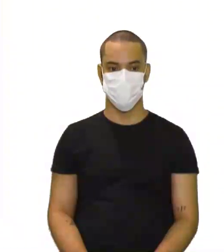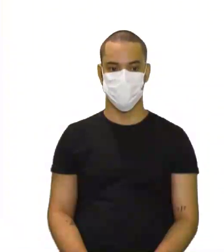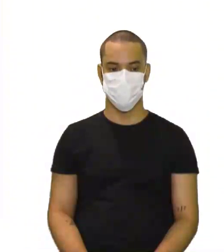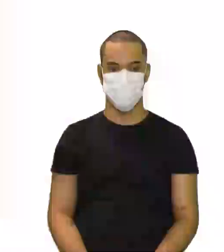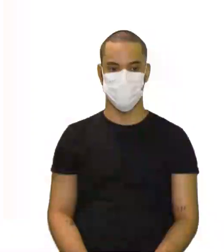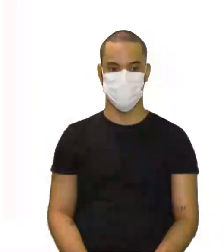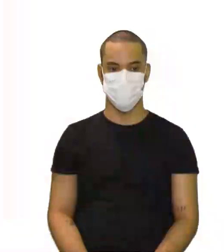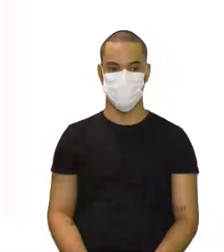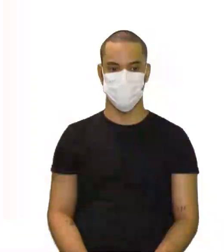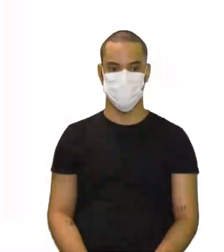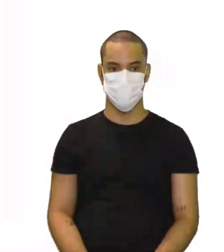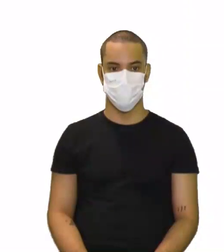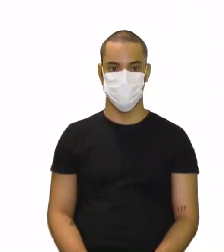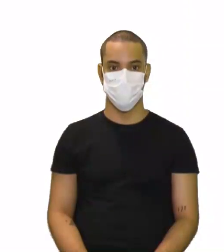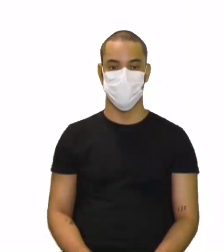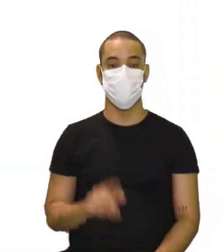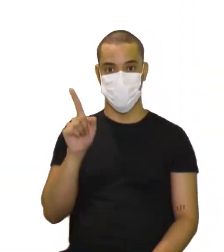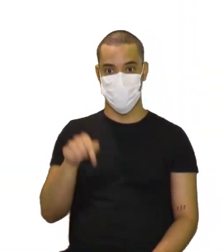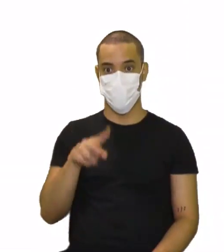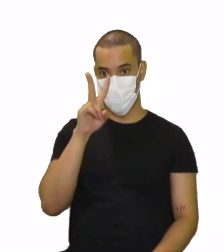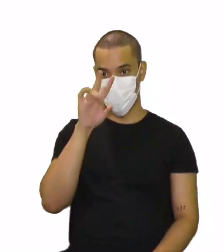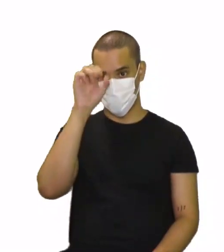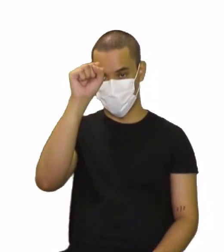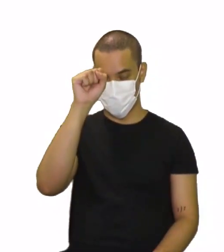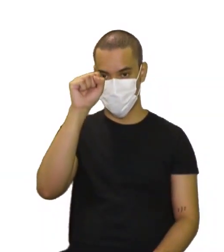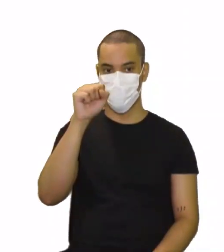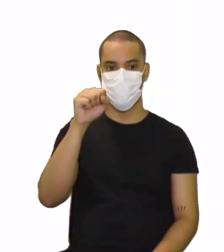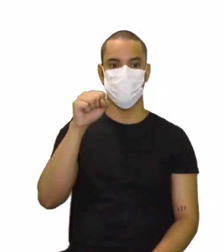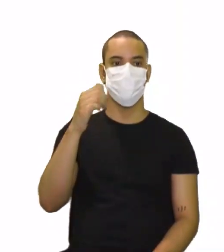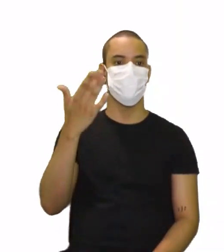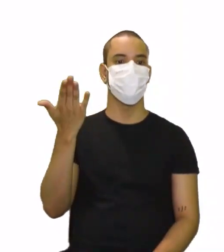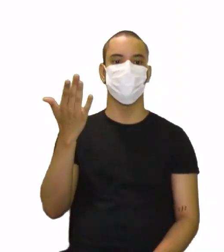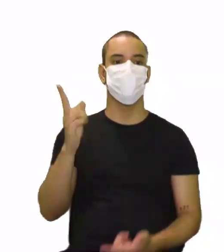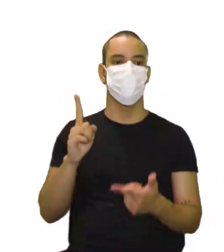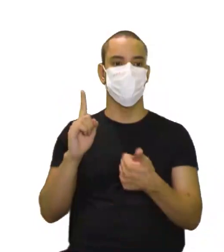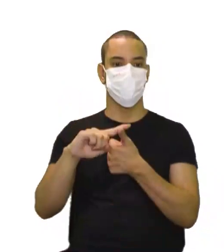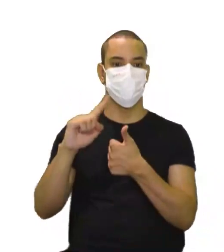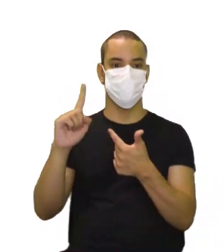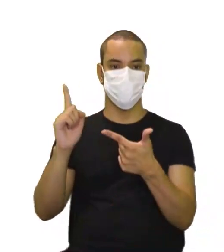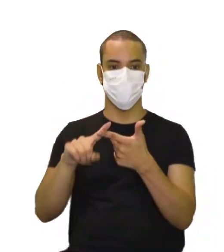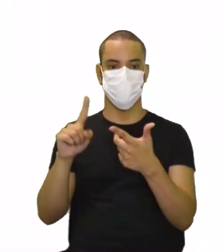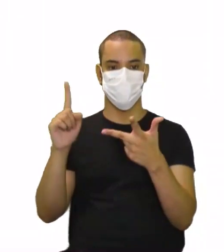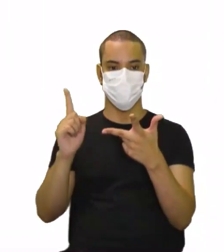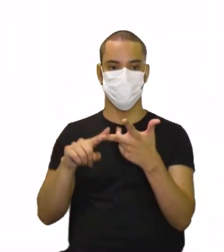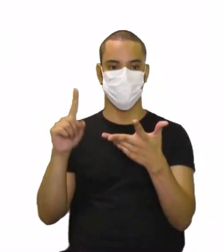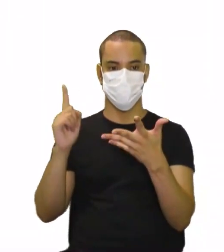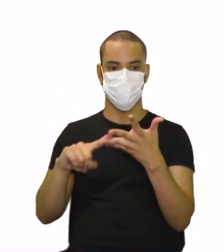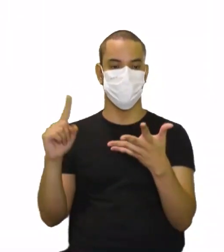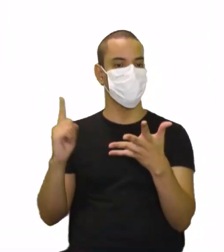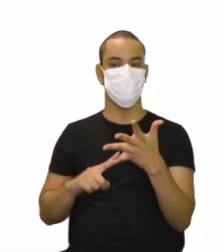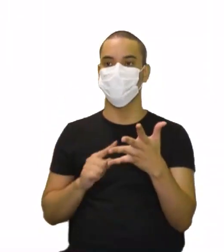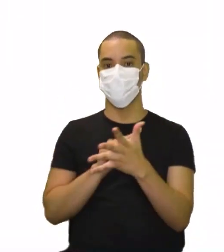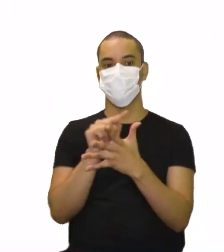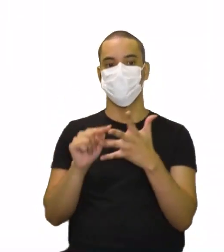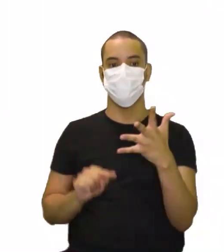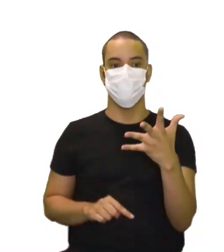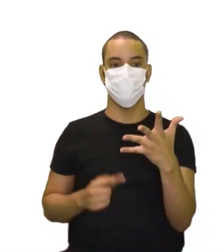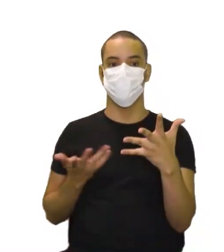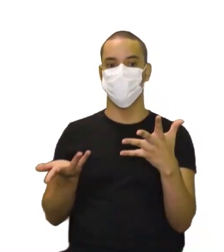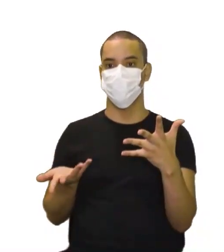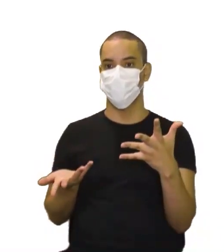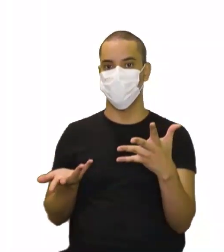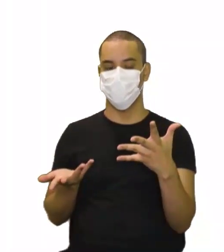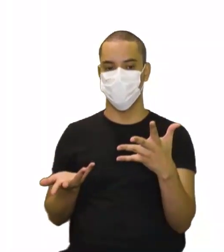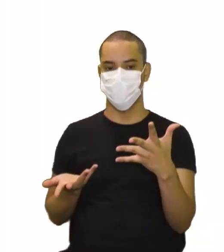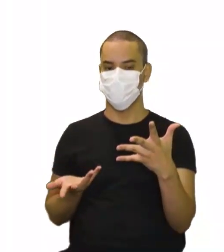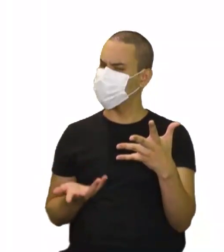Troquei aqui. Pronto. Uma força nuclear, uma força de atrito, uma força induzida, uma força aberta, uma força